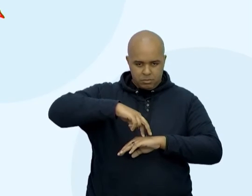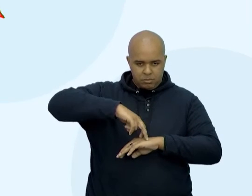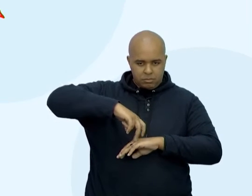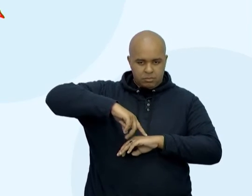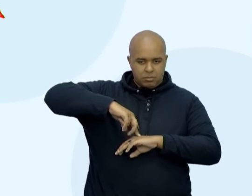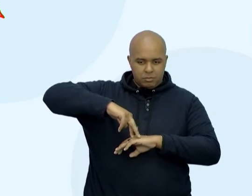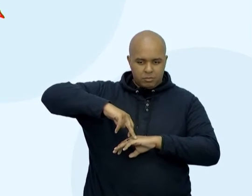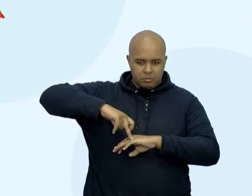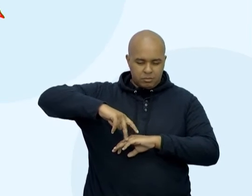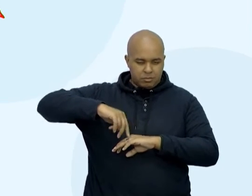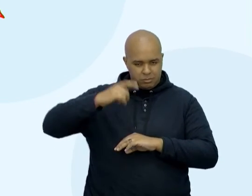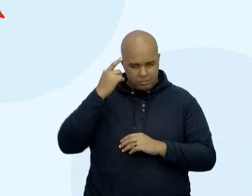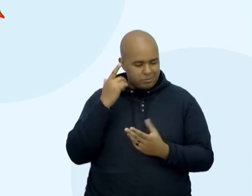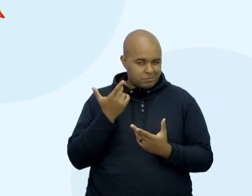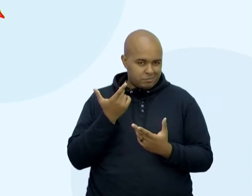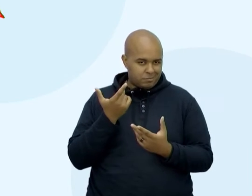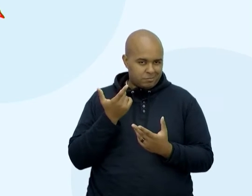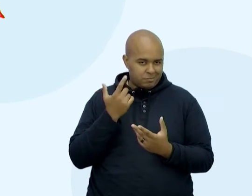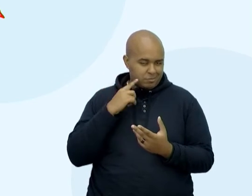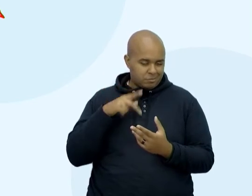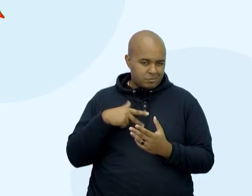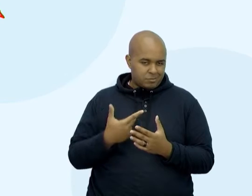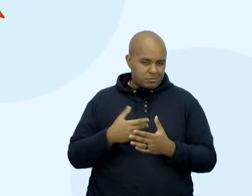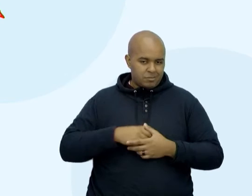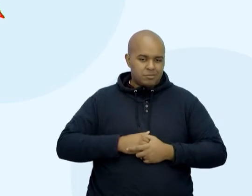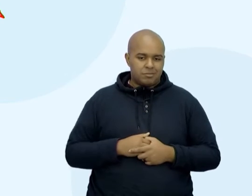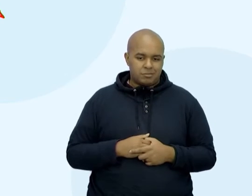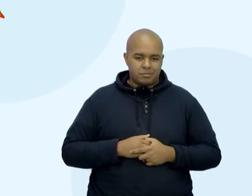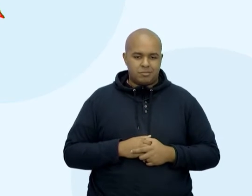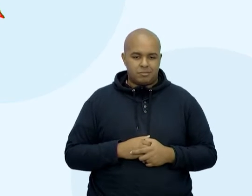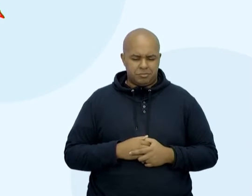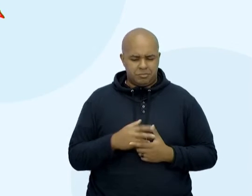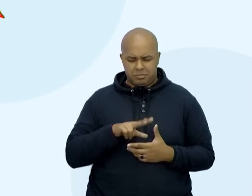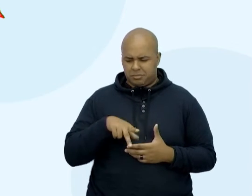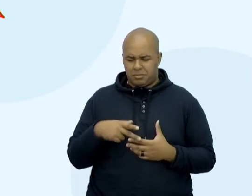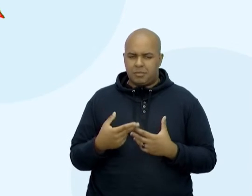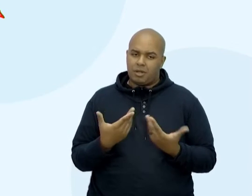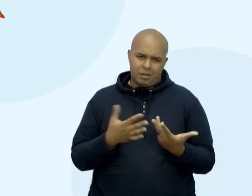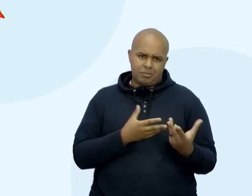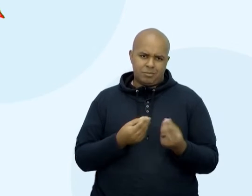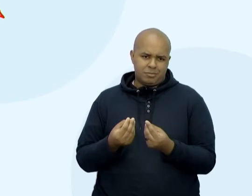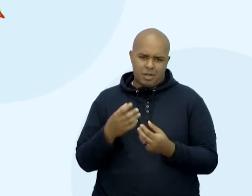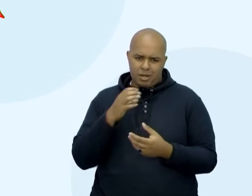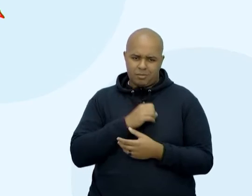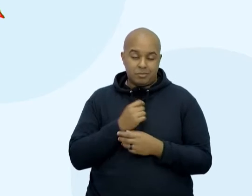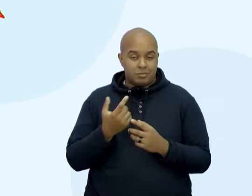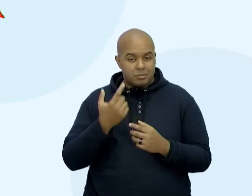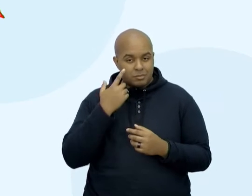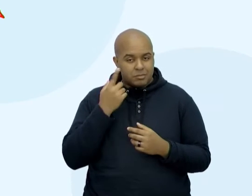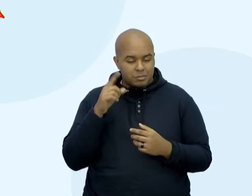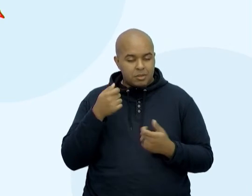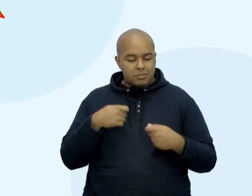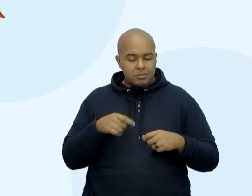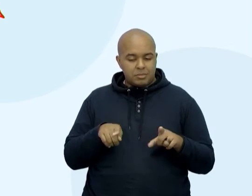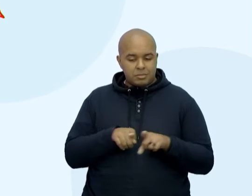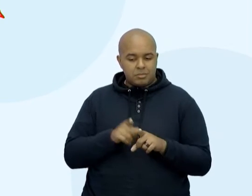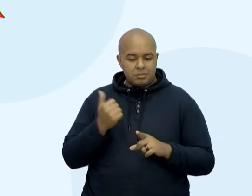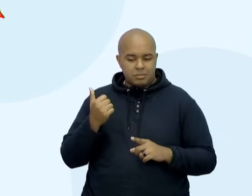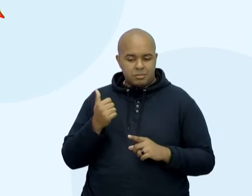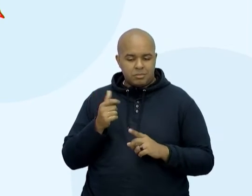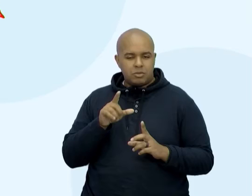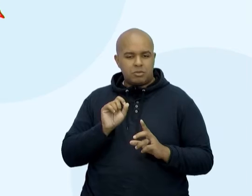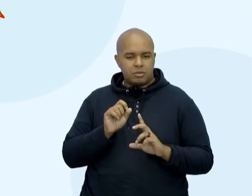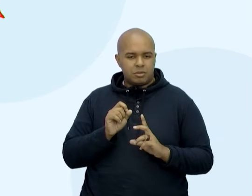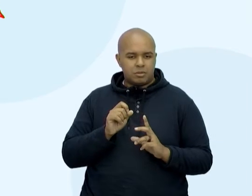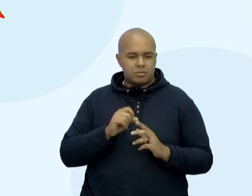ó. Você cai, né? Não, mas cai bonito. Cai bonitinho. Então aqui é necessário